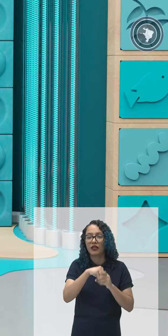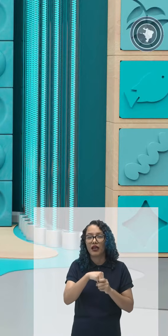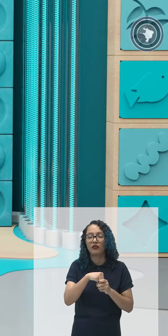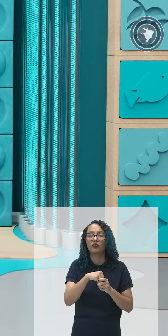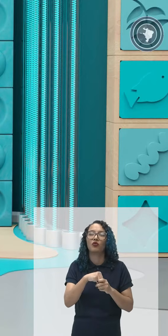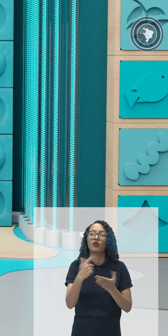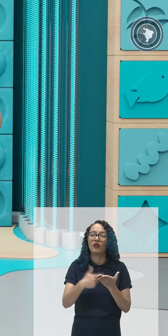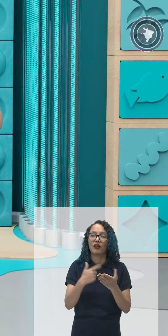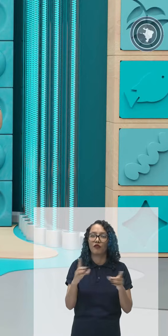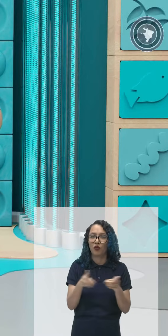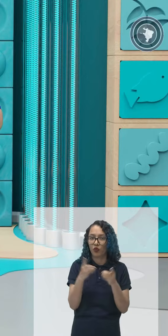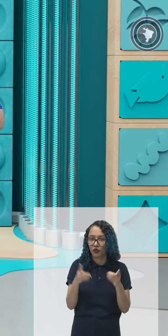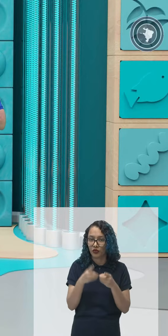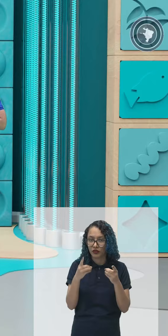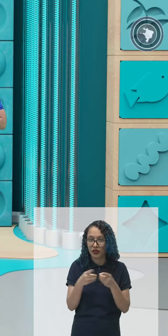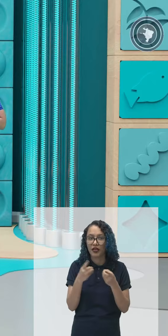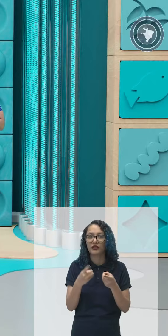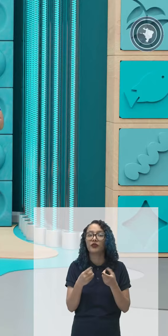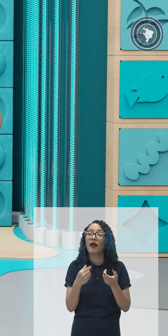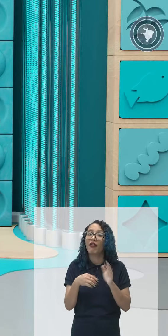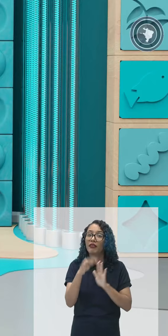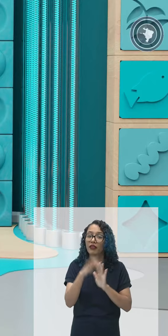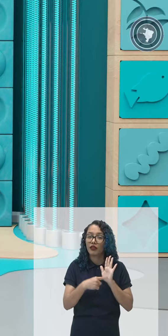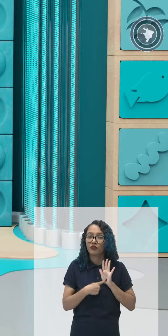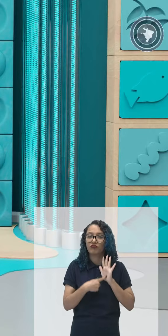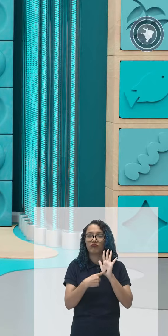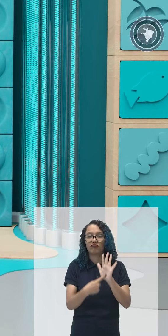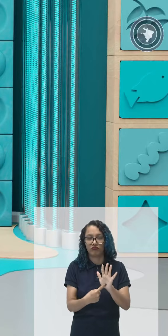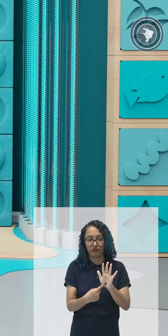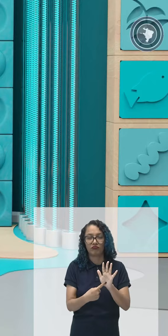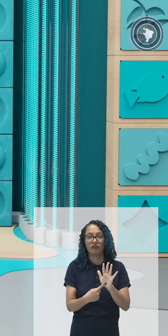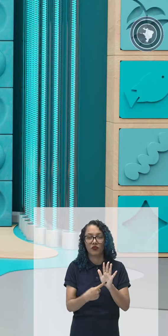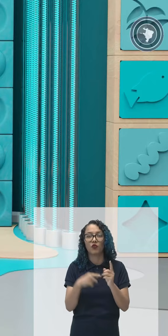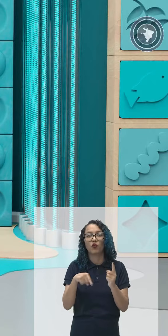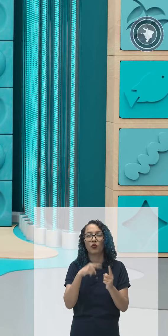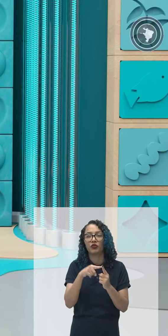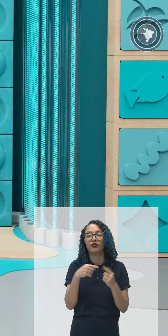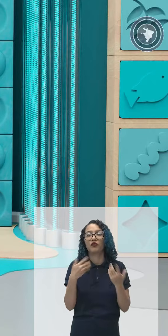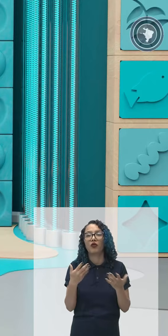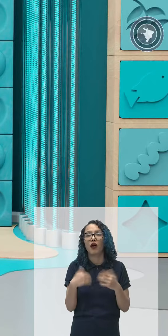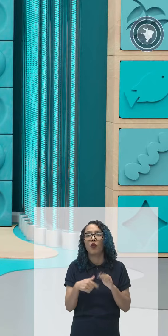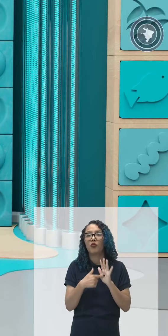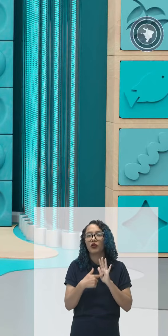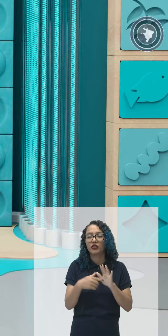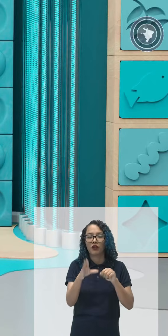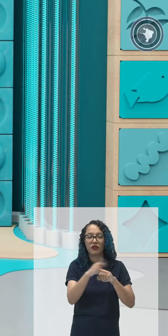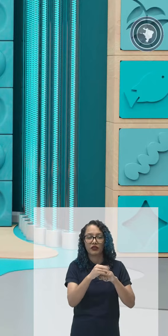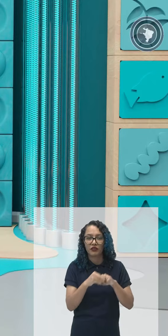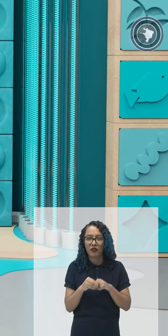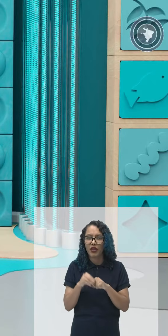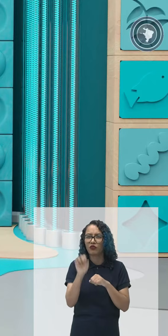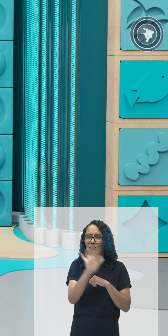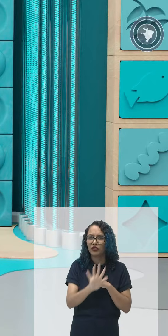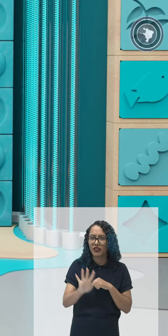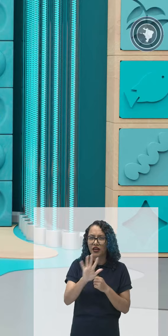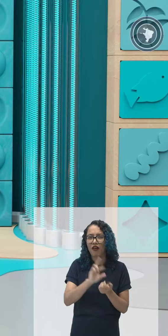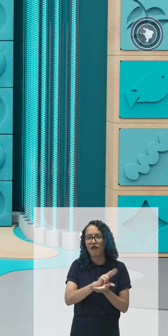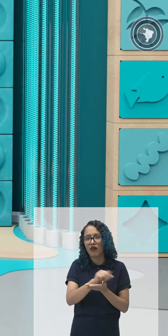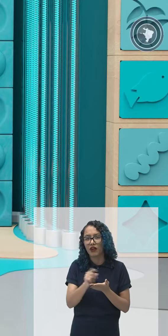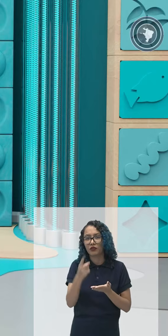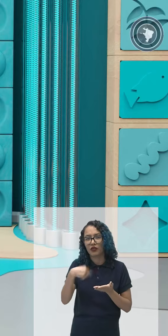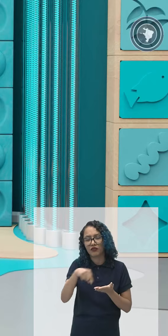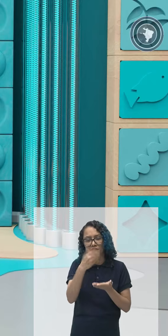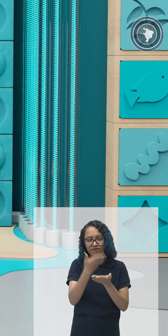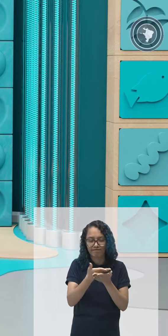são textos expositivos, que têm essa função de trazer conhecimento do mundo, das ciências para você, para que você